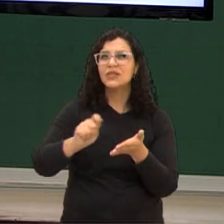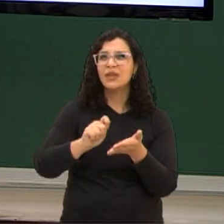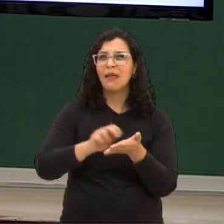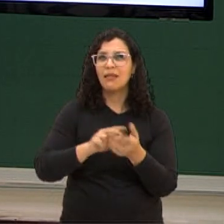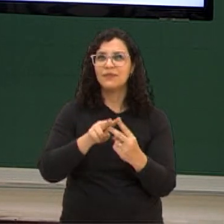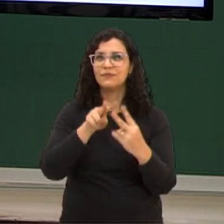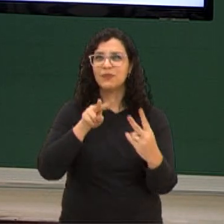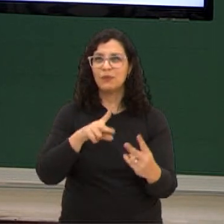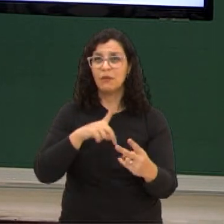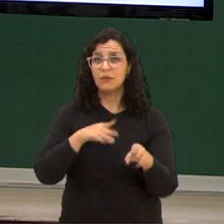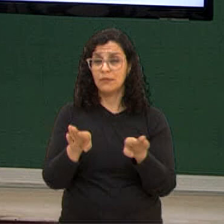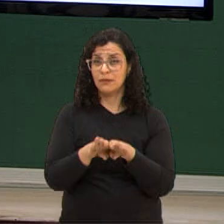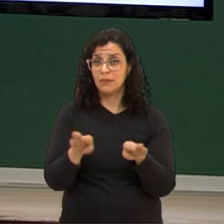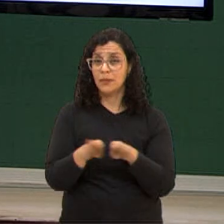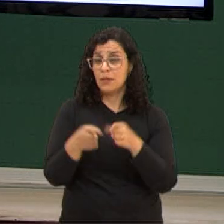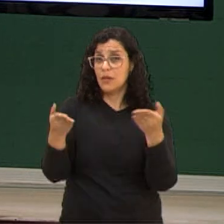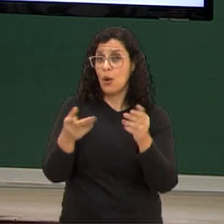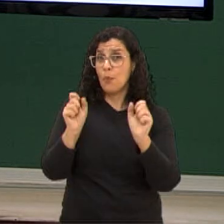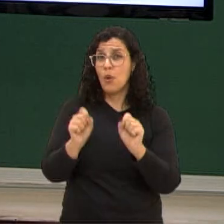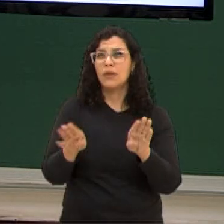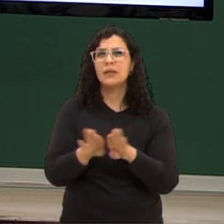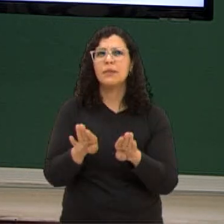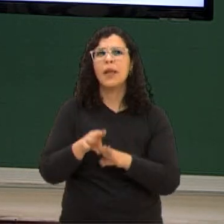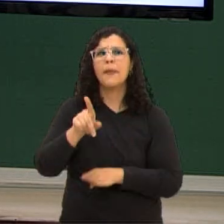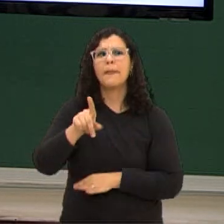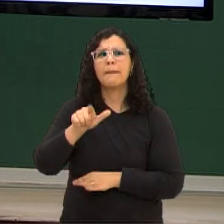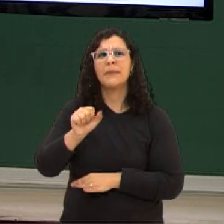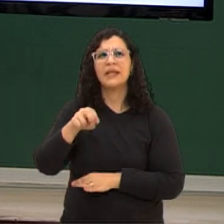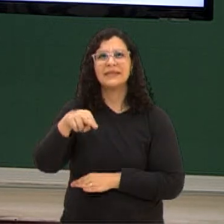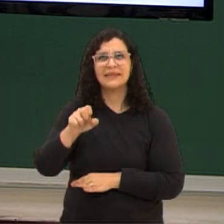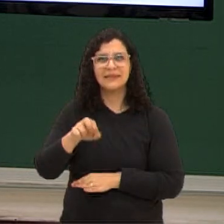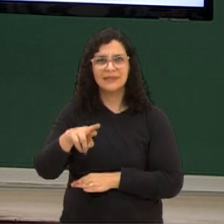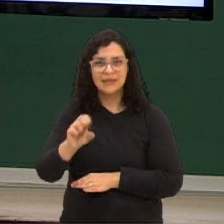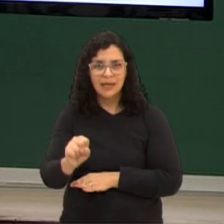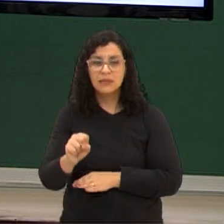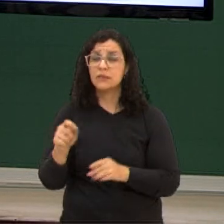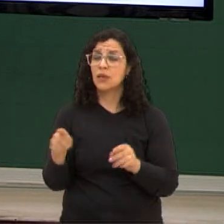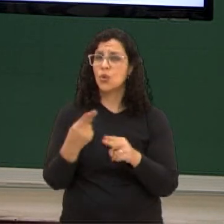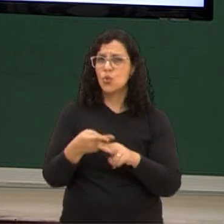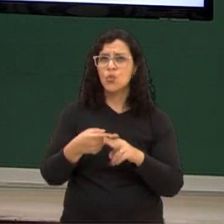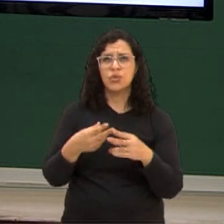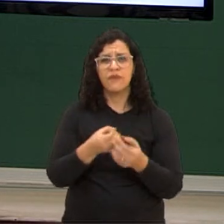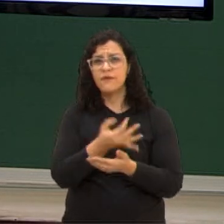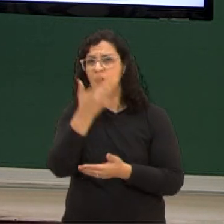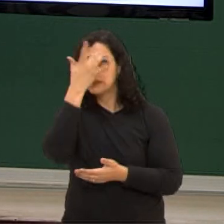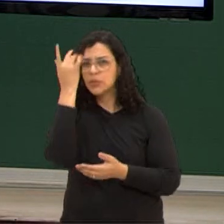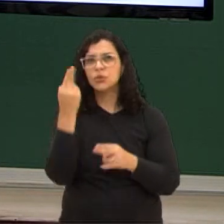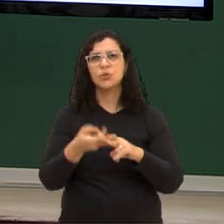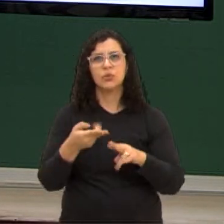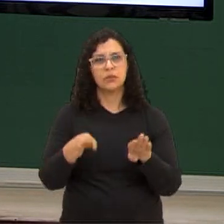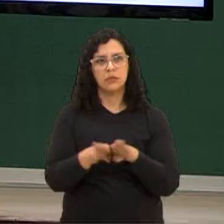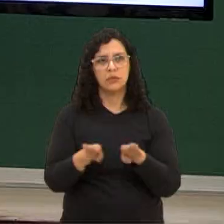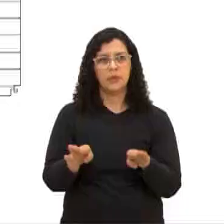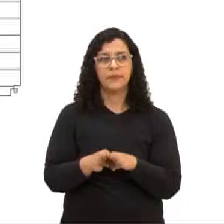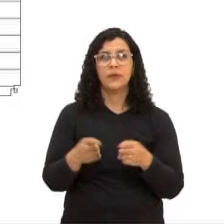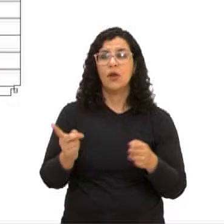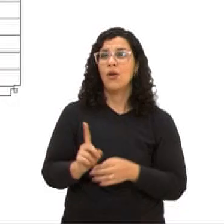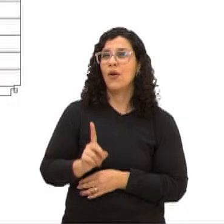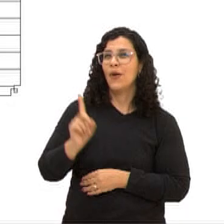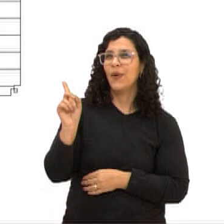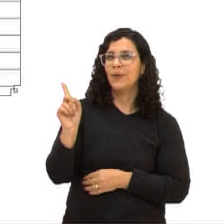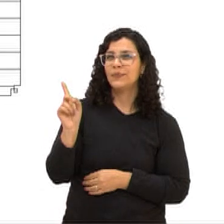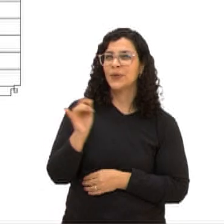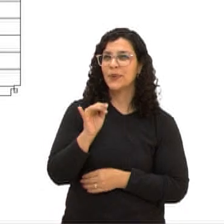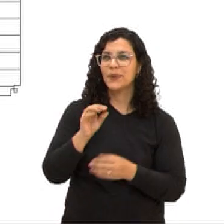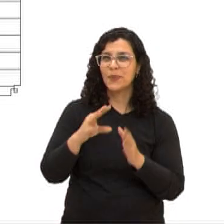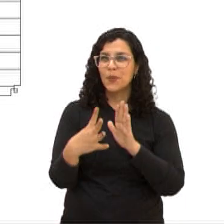virtuais. E também existem os famosos planners que estão sendo muito utilizados pelas pessoas. Aqui nós temos